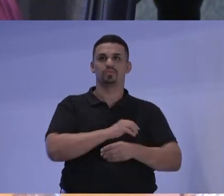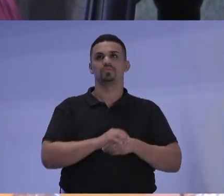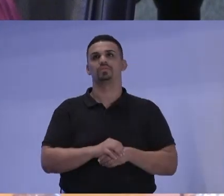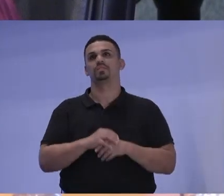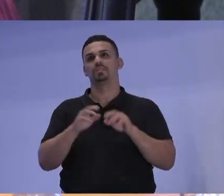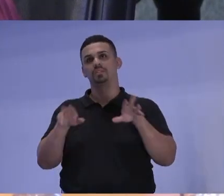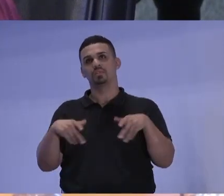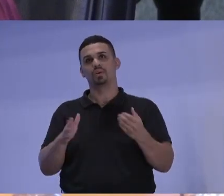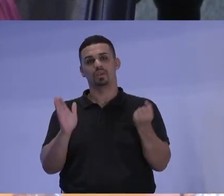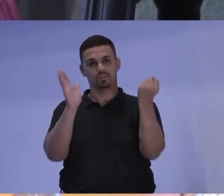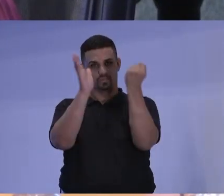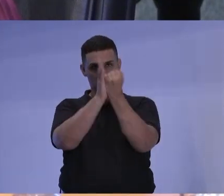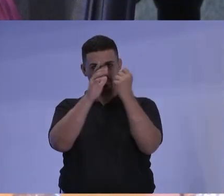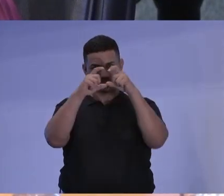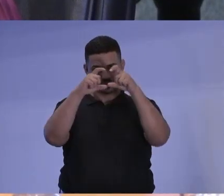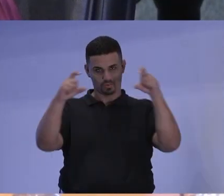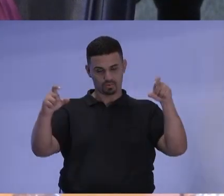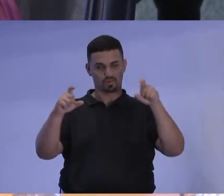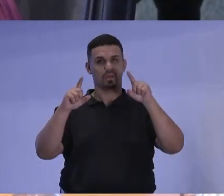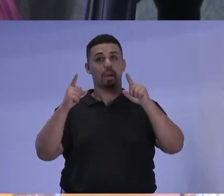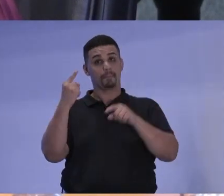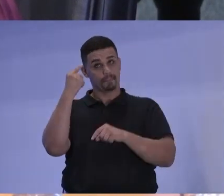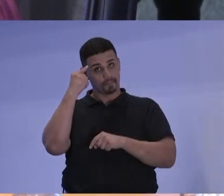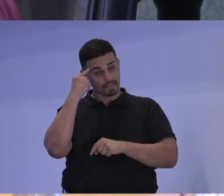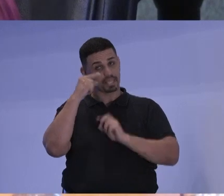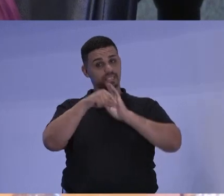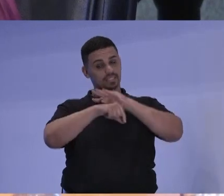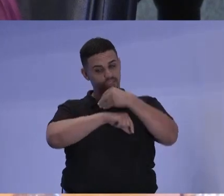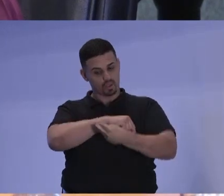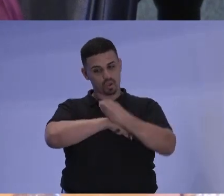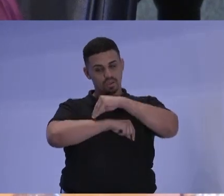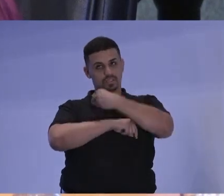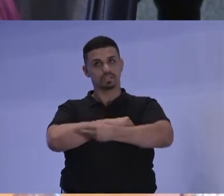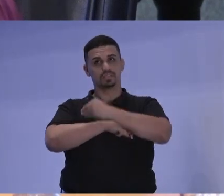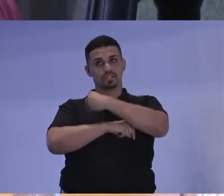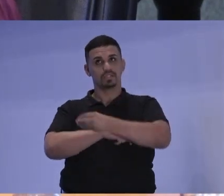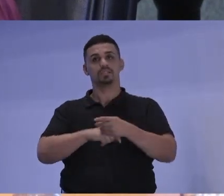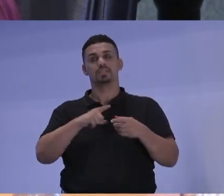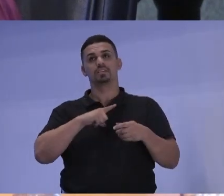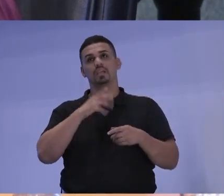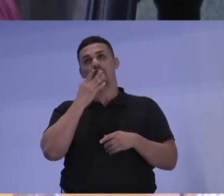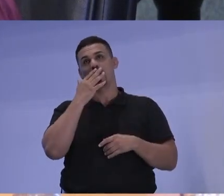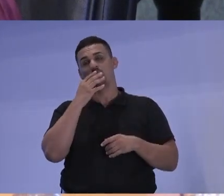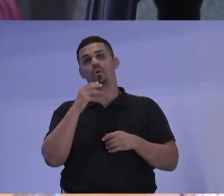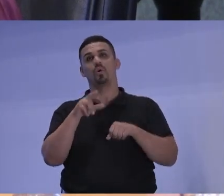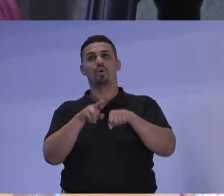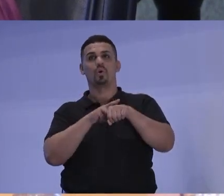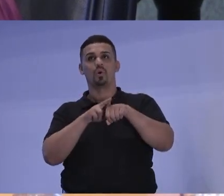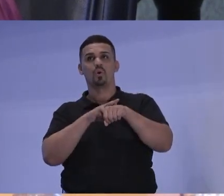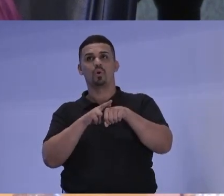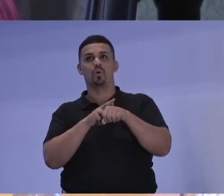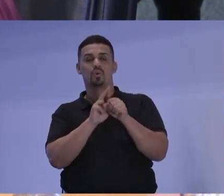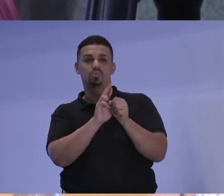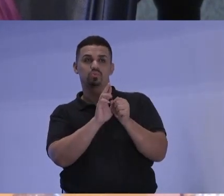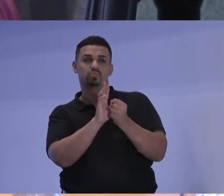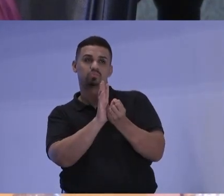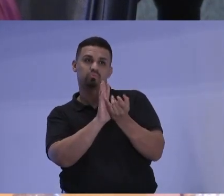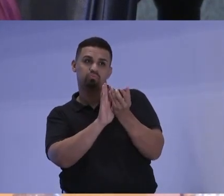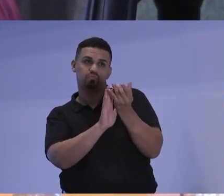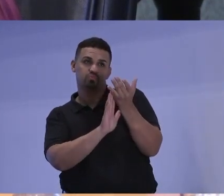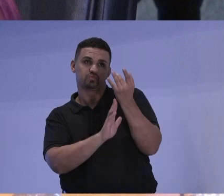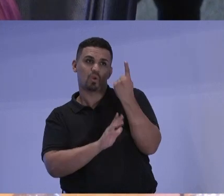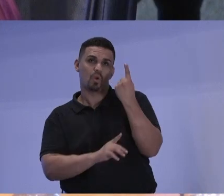né? A gente construiu um logo que tem um IP roxo, é um IP que ele floresce apenas uma vez ao